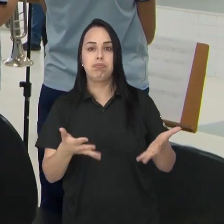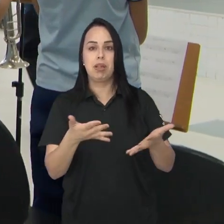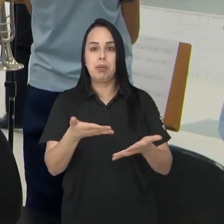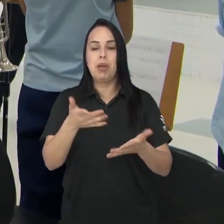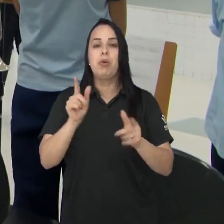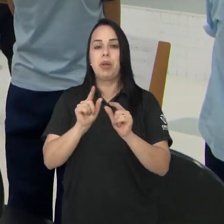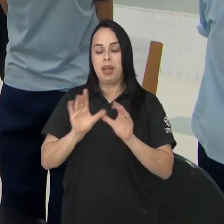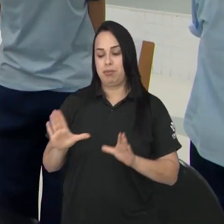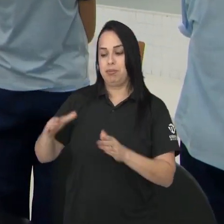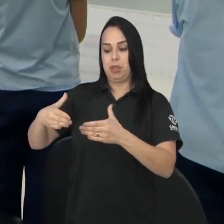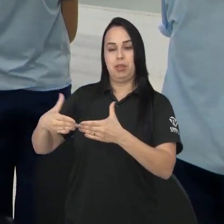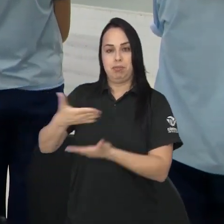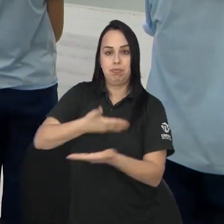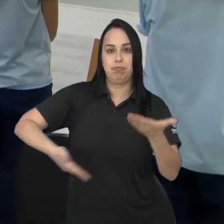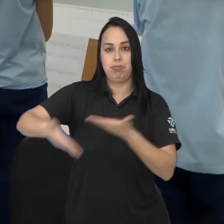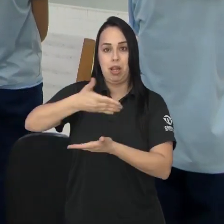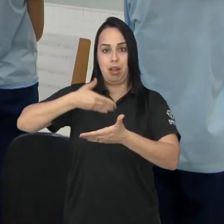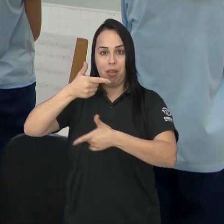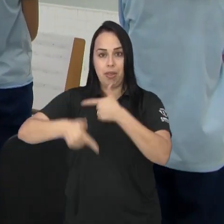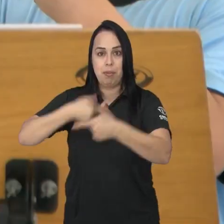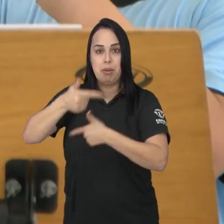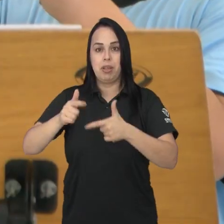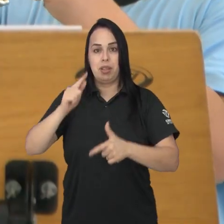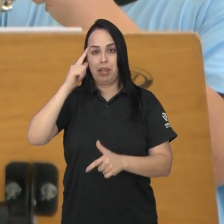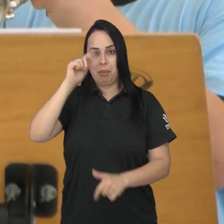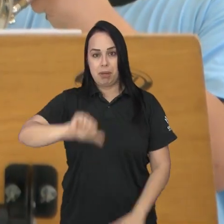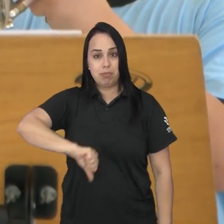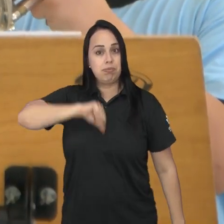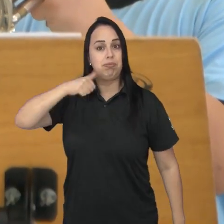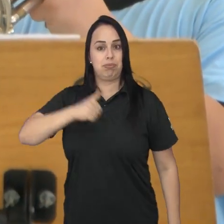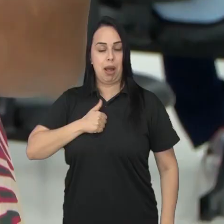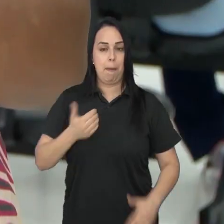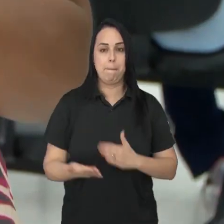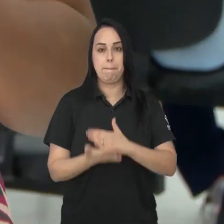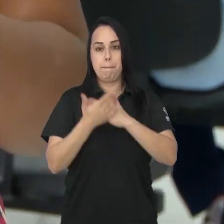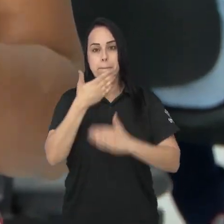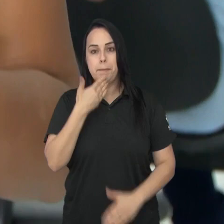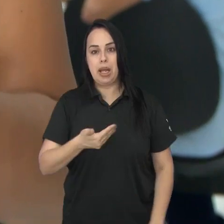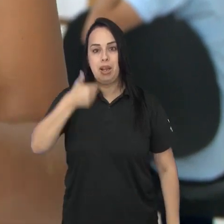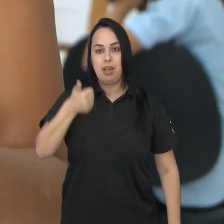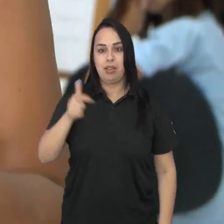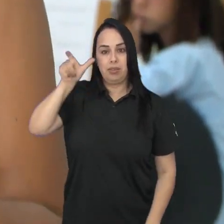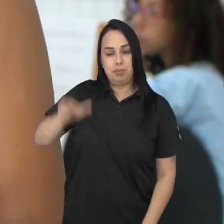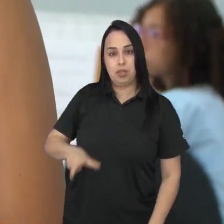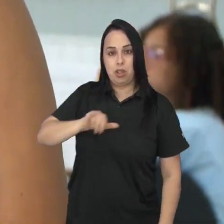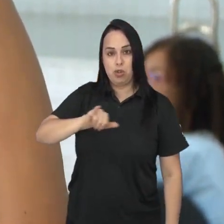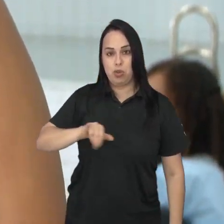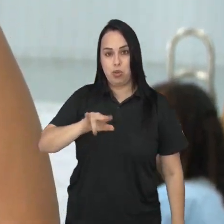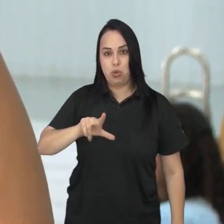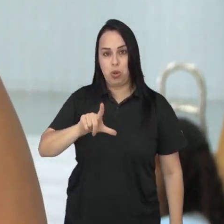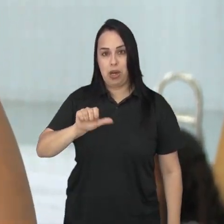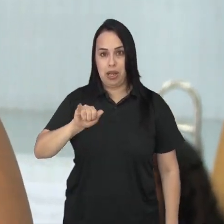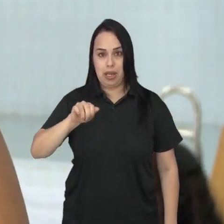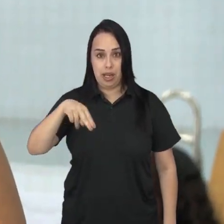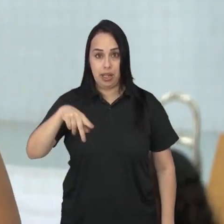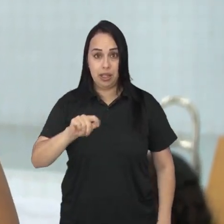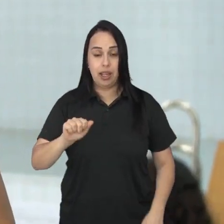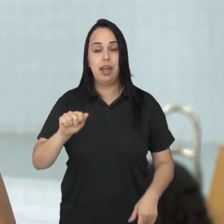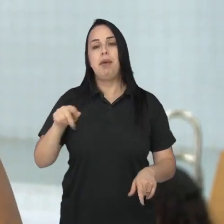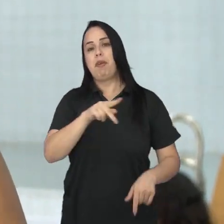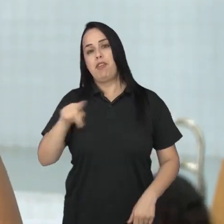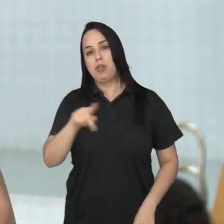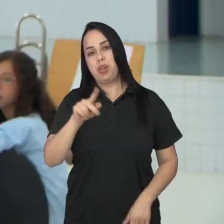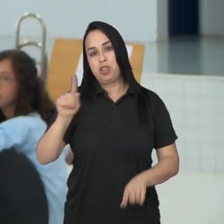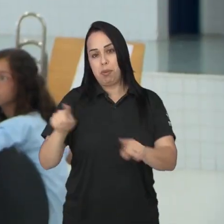estimula o trabalho em equipe, a autoexpressão e a autoestima. Juliana Oliveira, orientadora de ensino e professora